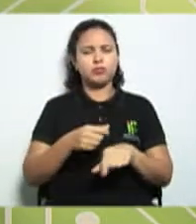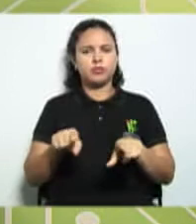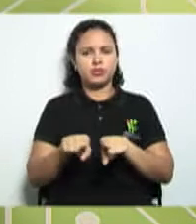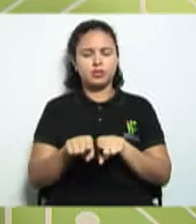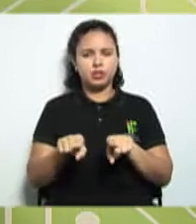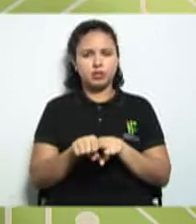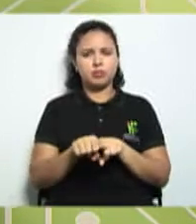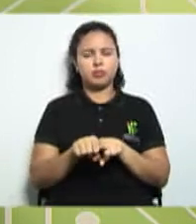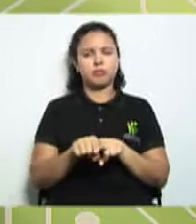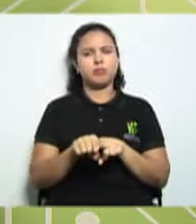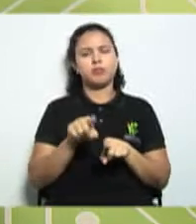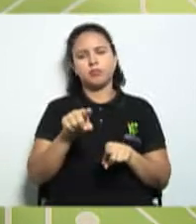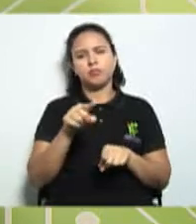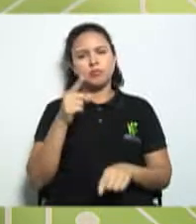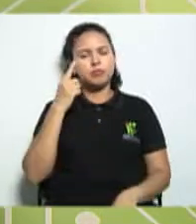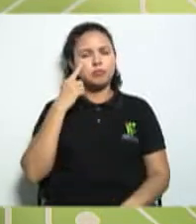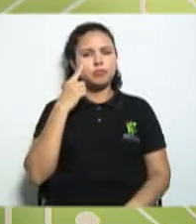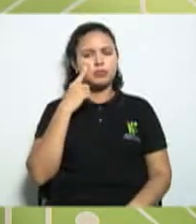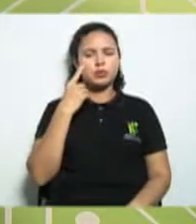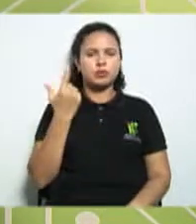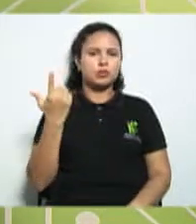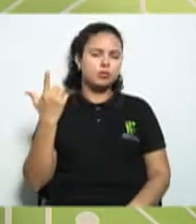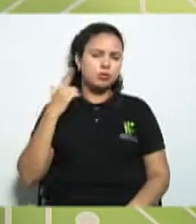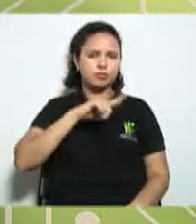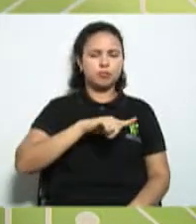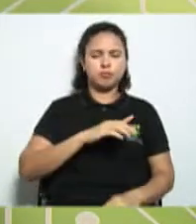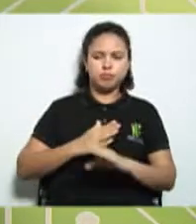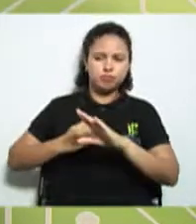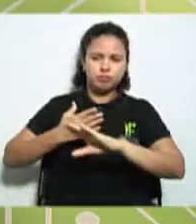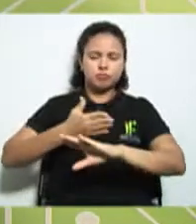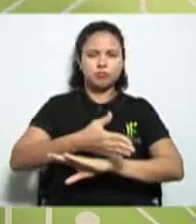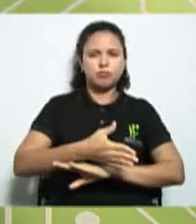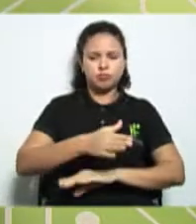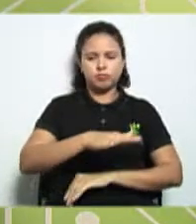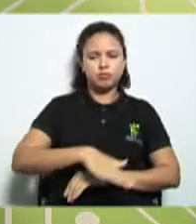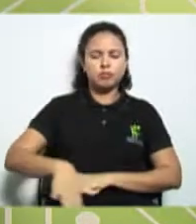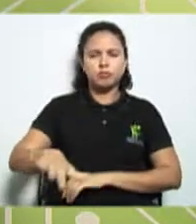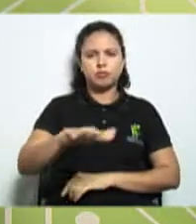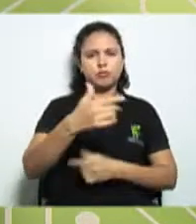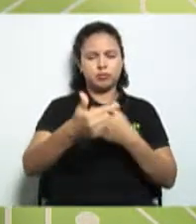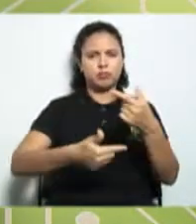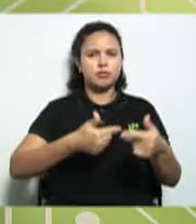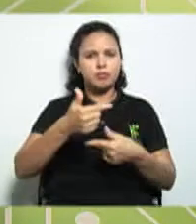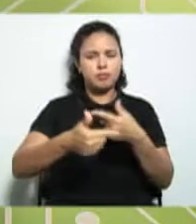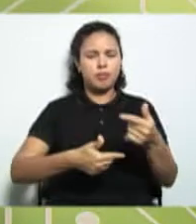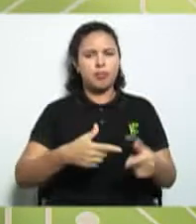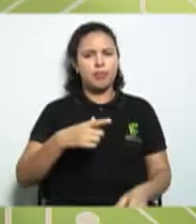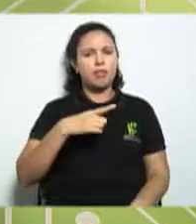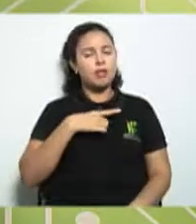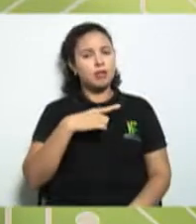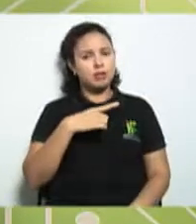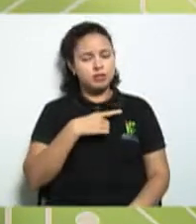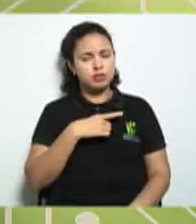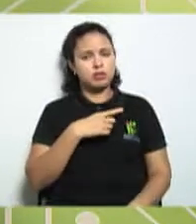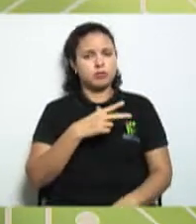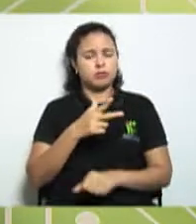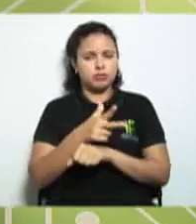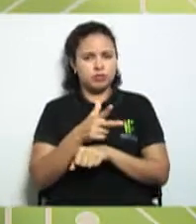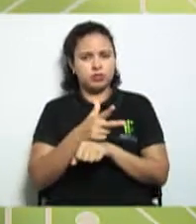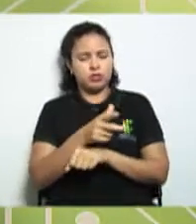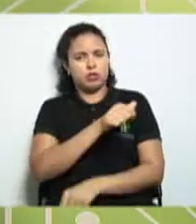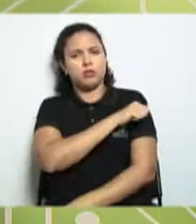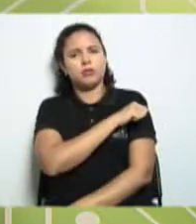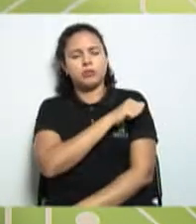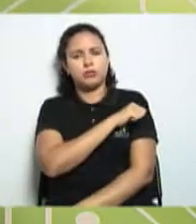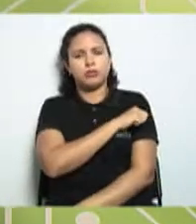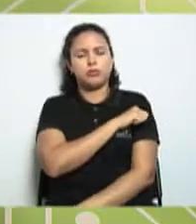se projetar no mercado de trabalho. Então, nesse exemplo aí do vídeo, nós temos, né, um estudante